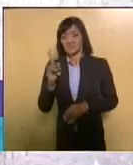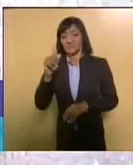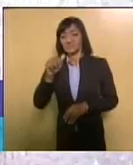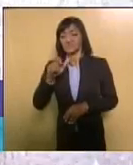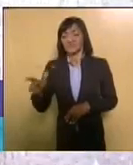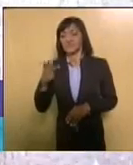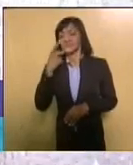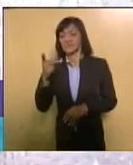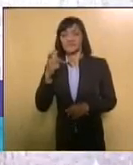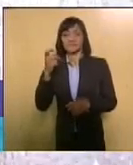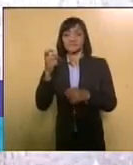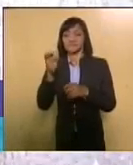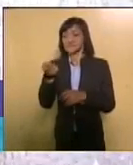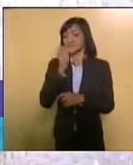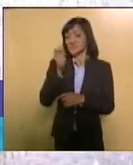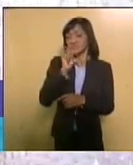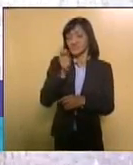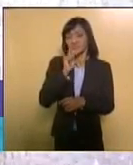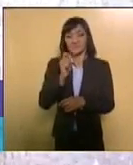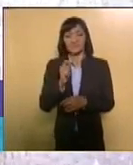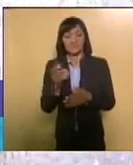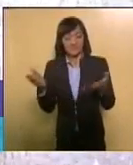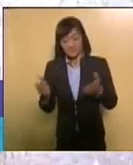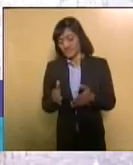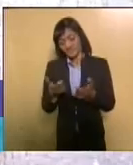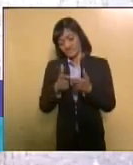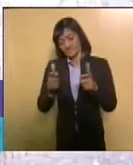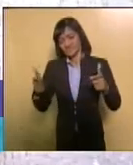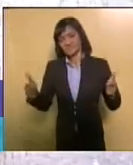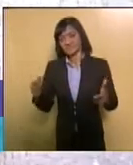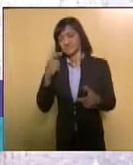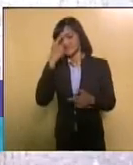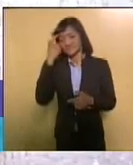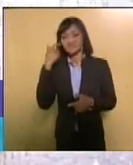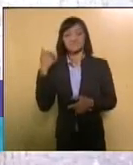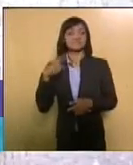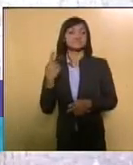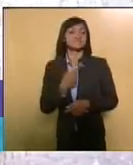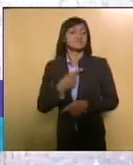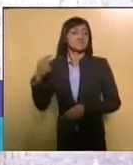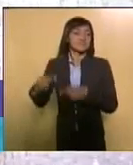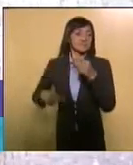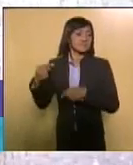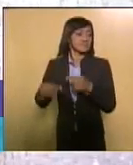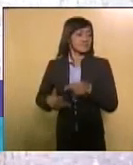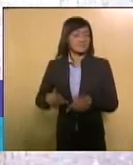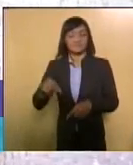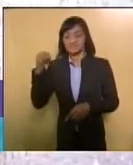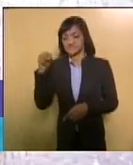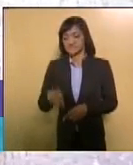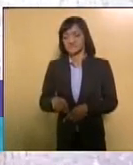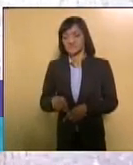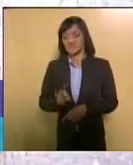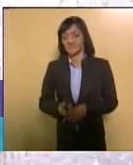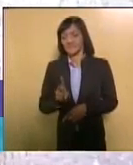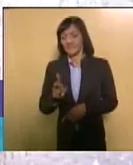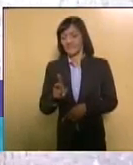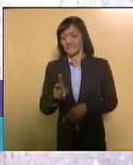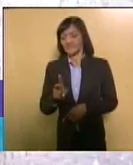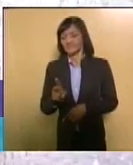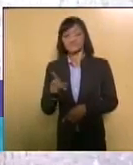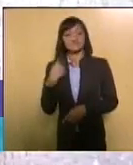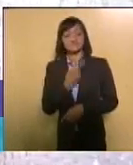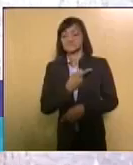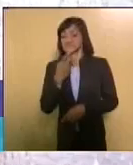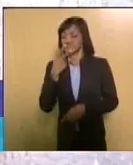política de drogas ela tem influência enorme nesse cenário essa trajédia que a gente tem tá discutindo aqui de 60.000 homicídios por ano e eu acho que quando a gente fala de